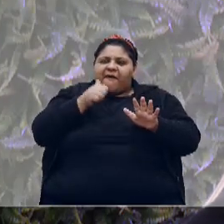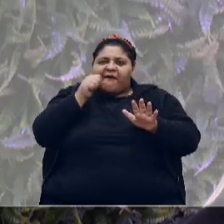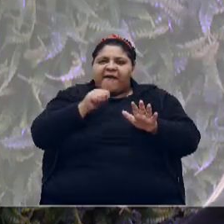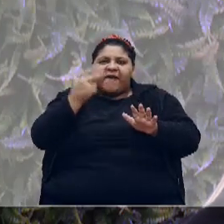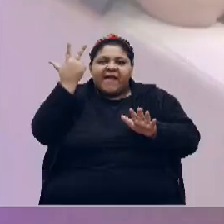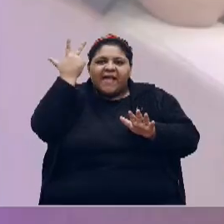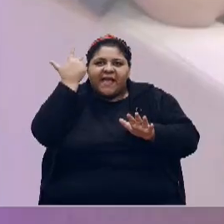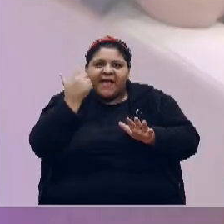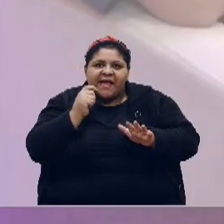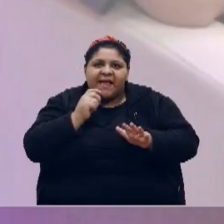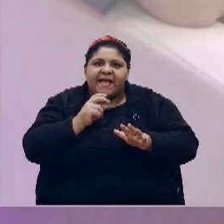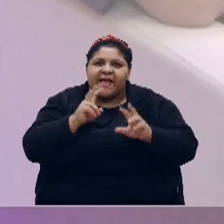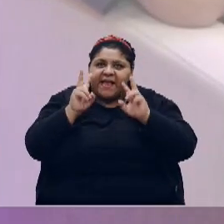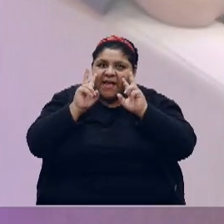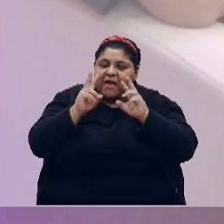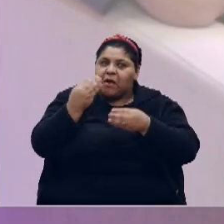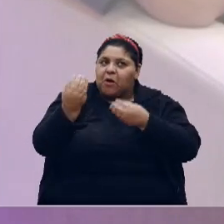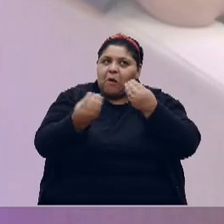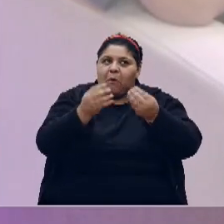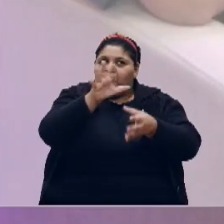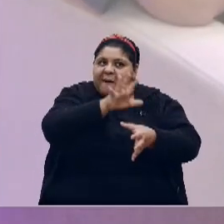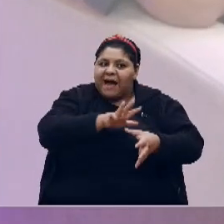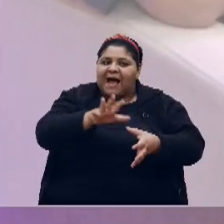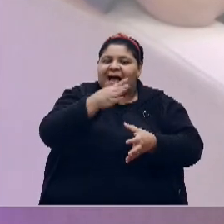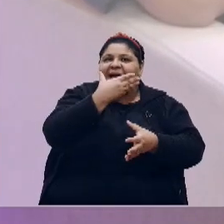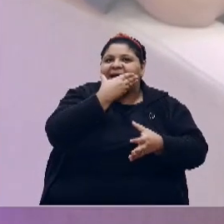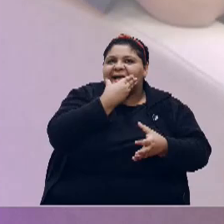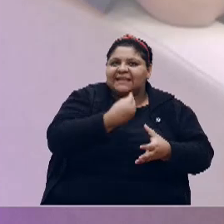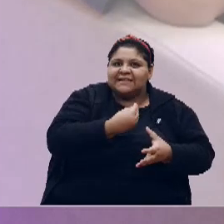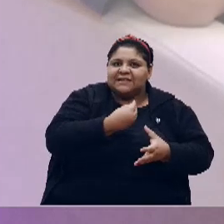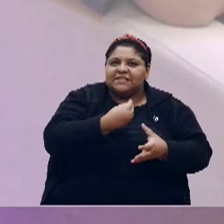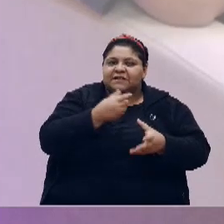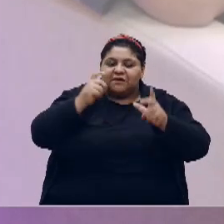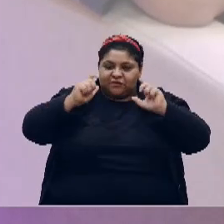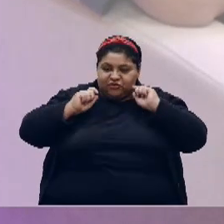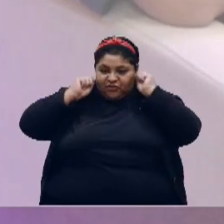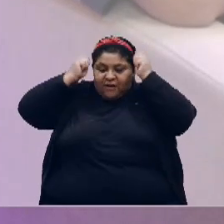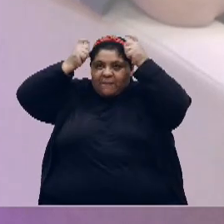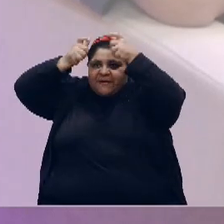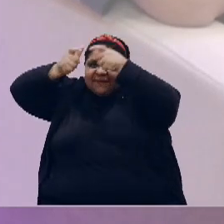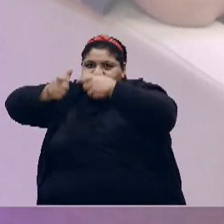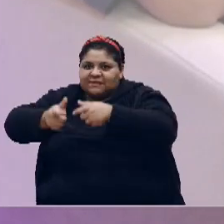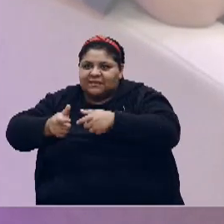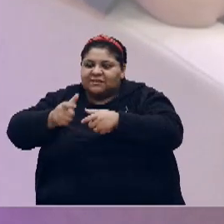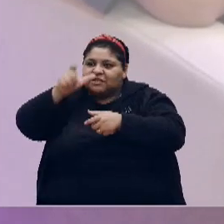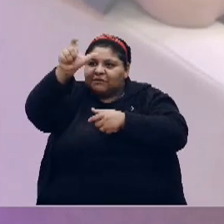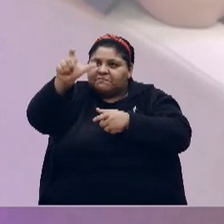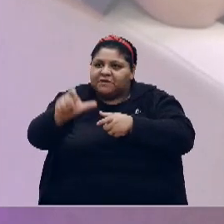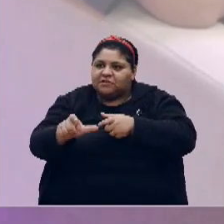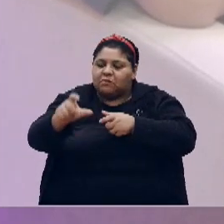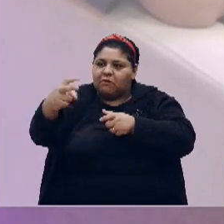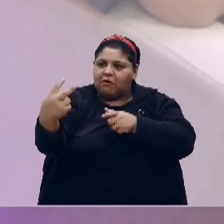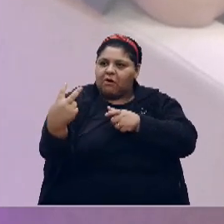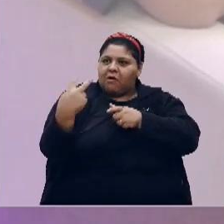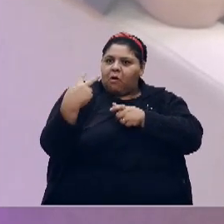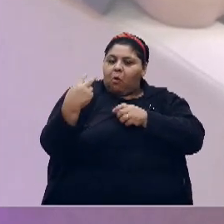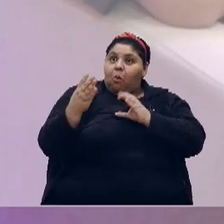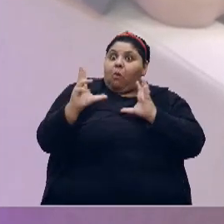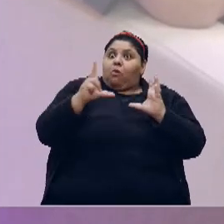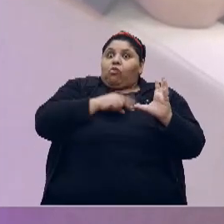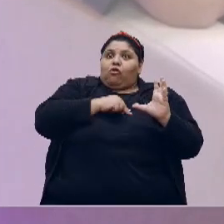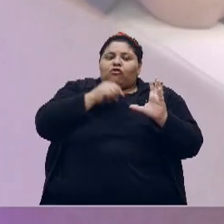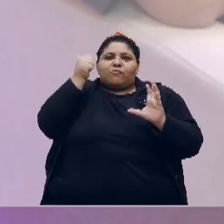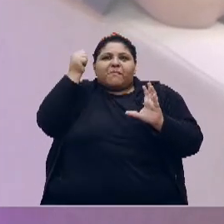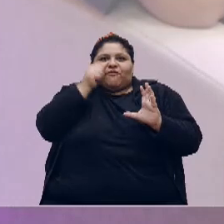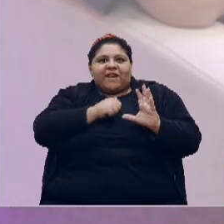pessoas enxergarem como um universo masculino, que aí tu abre o capacete e a pessoa, uou, é uma mulher. Vê como as pessoas ficam surpresas, né?